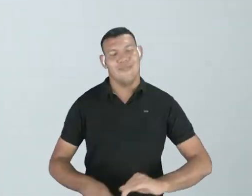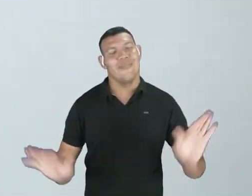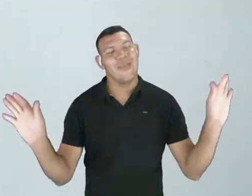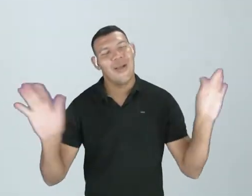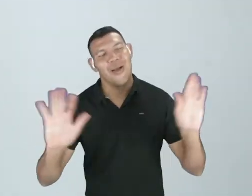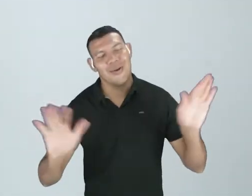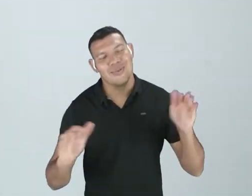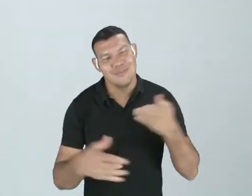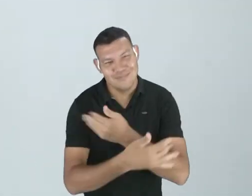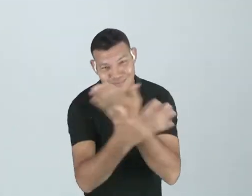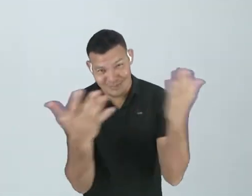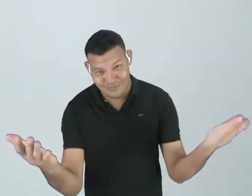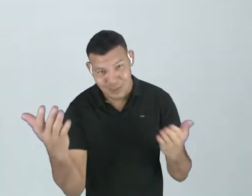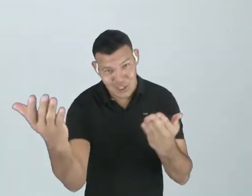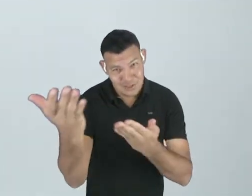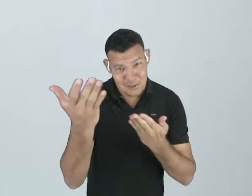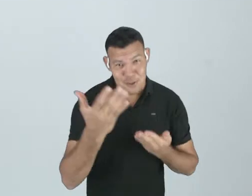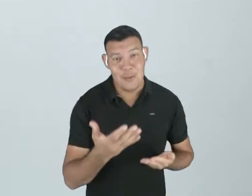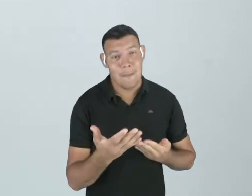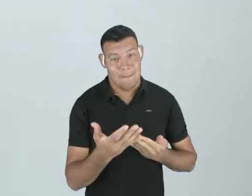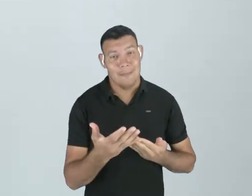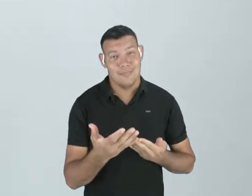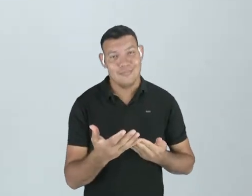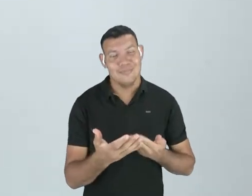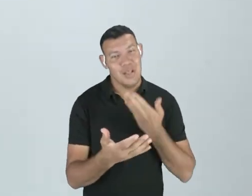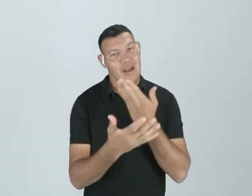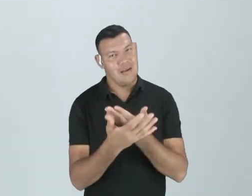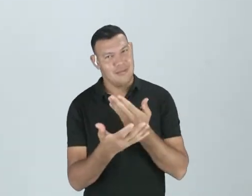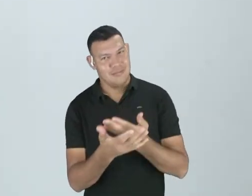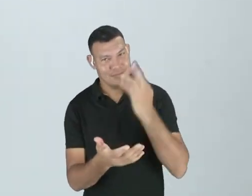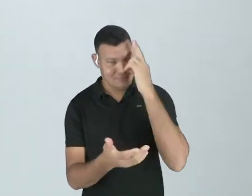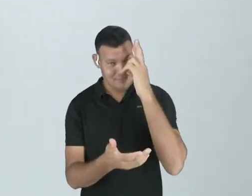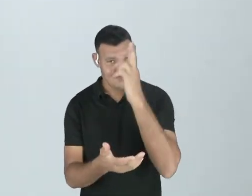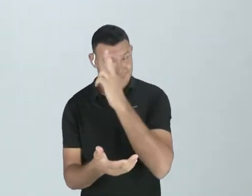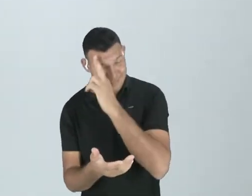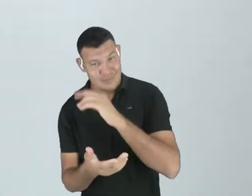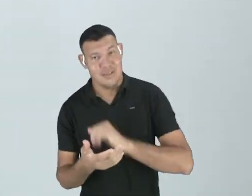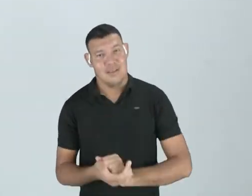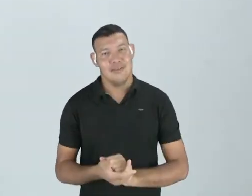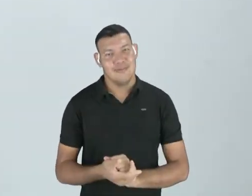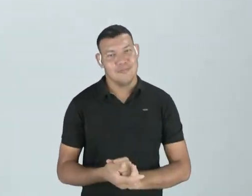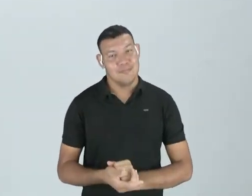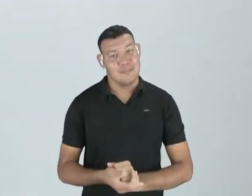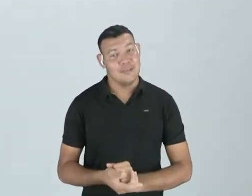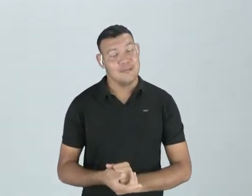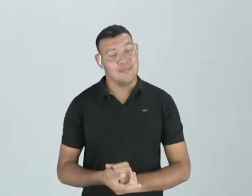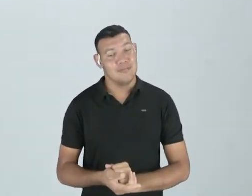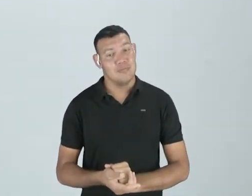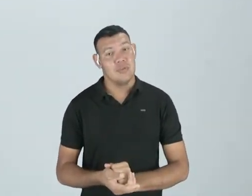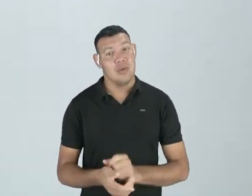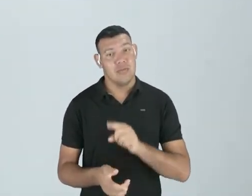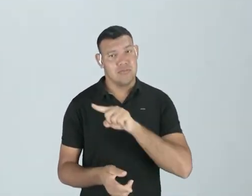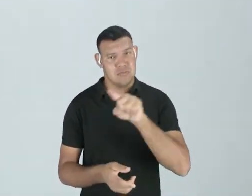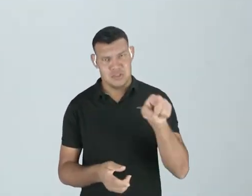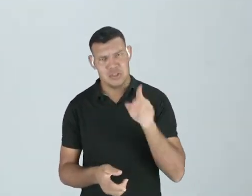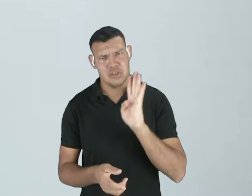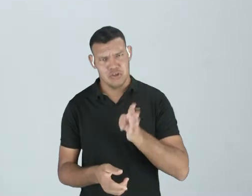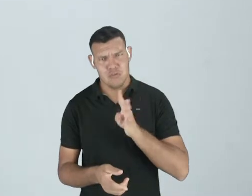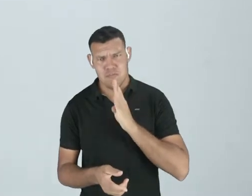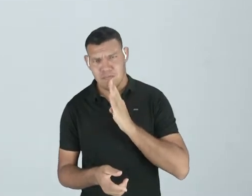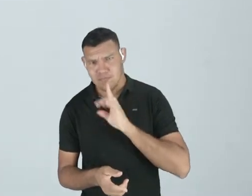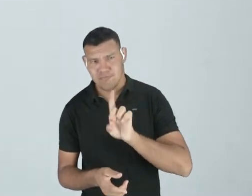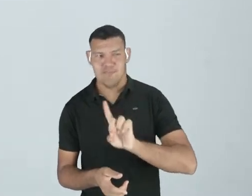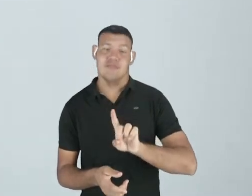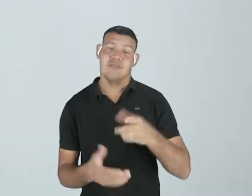Oi, galerinha! Sejam muito bem-vindos a mais uma aula de História. Talvez seja a primeira vez que vocês estejam me vendo por aqui, mas eu sou o